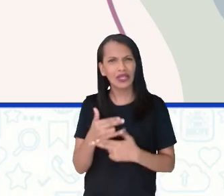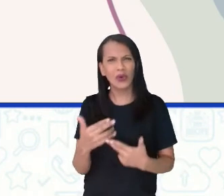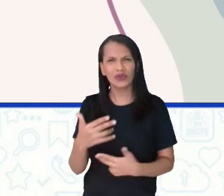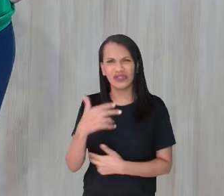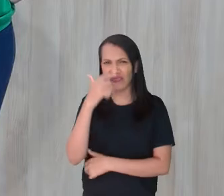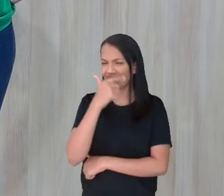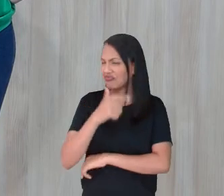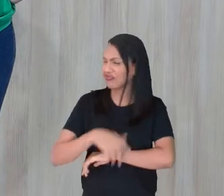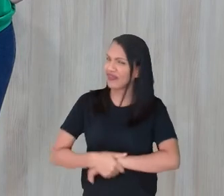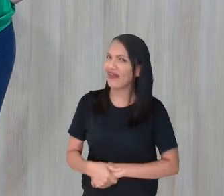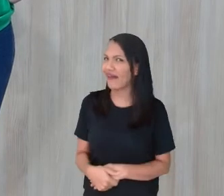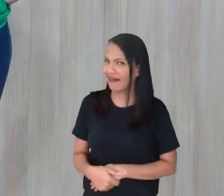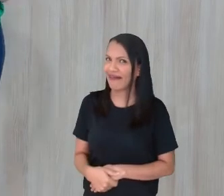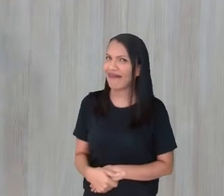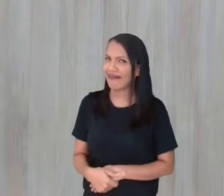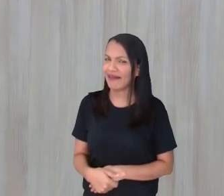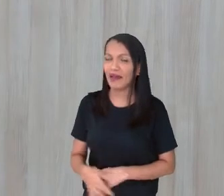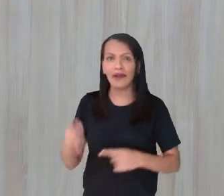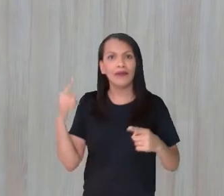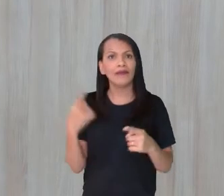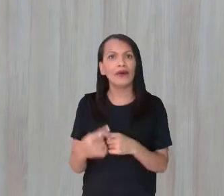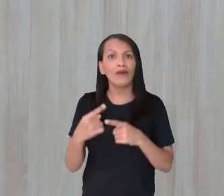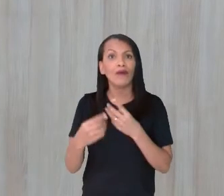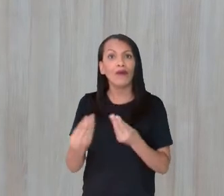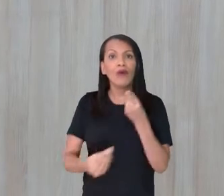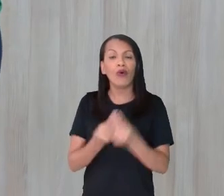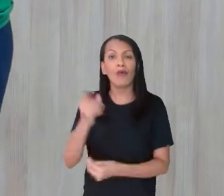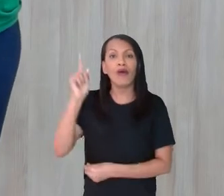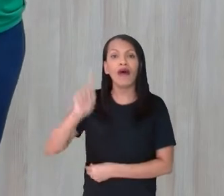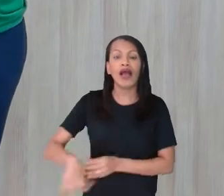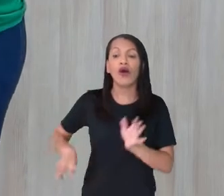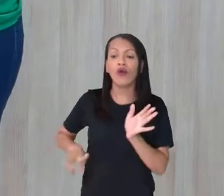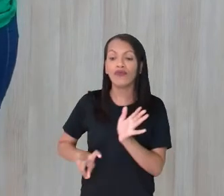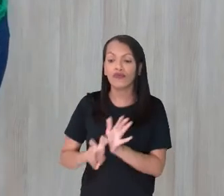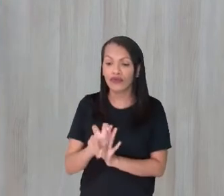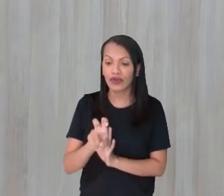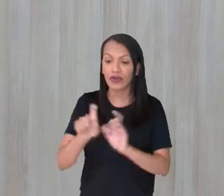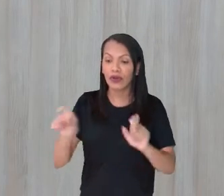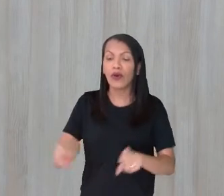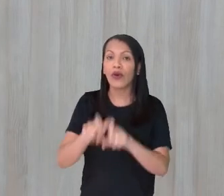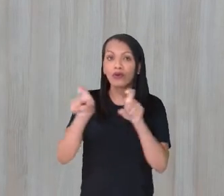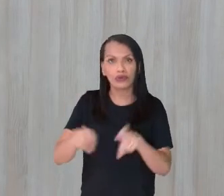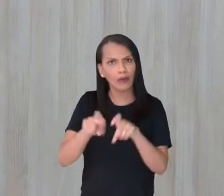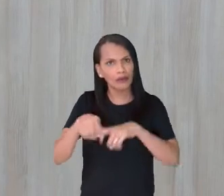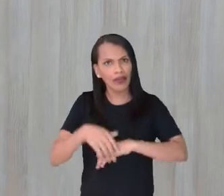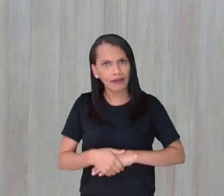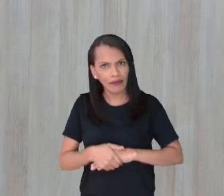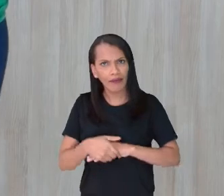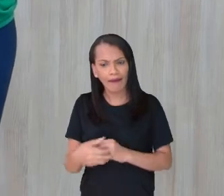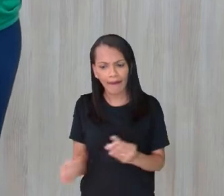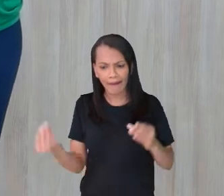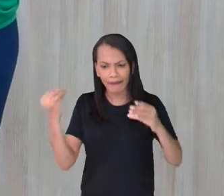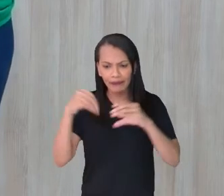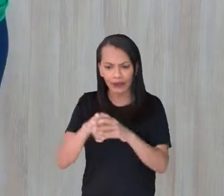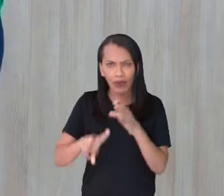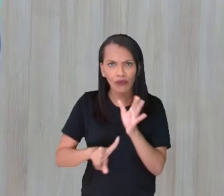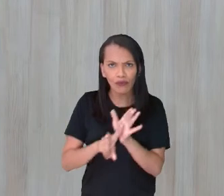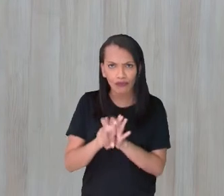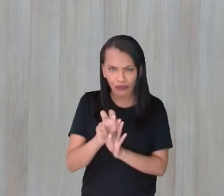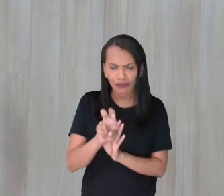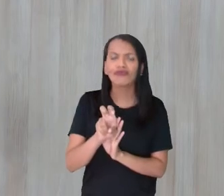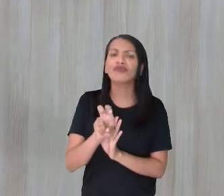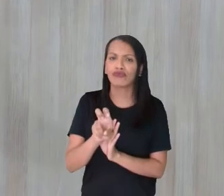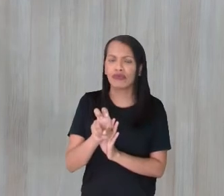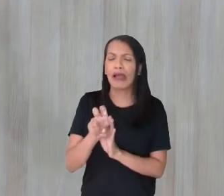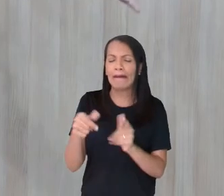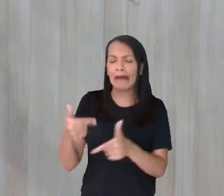Não é, Davinho? Porque como é que o vírus, você pega o computador tem vírus e o computador